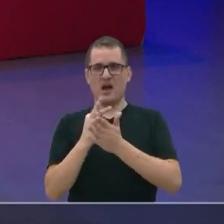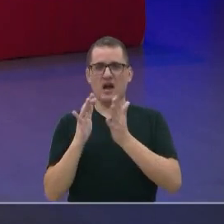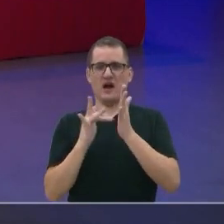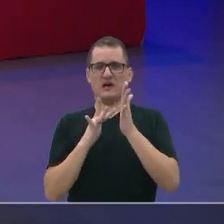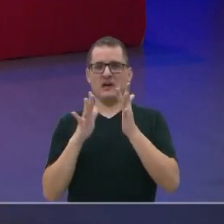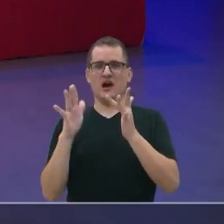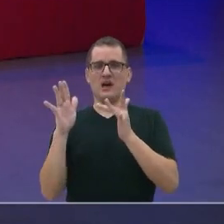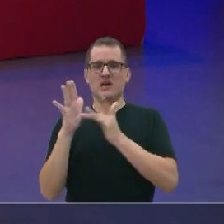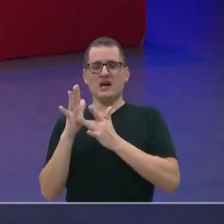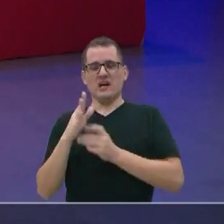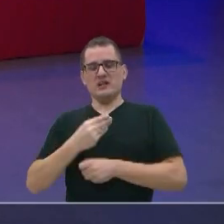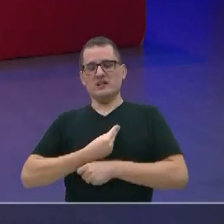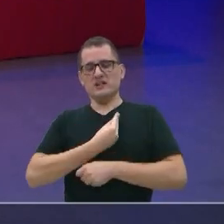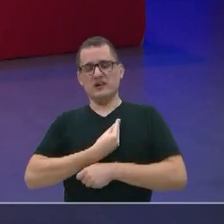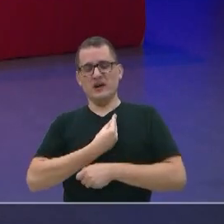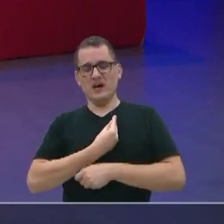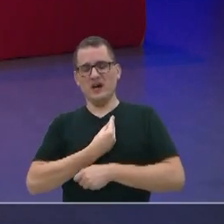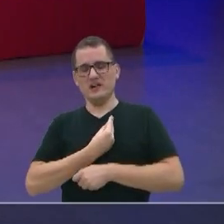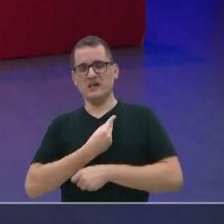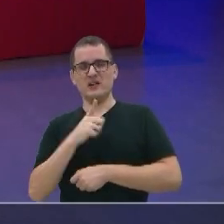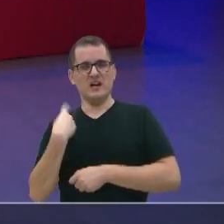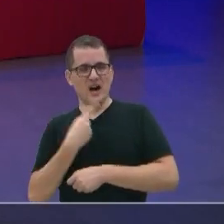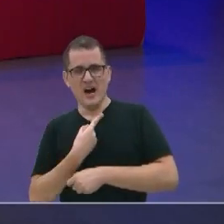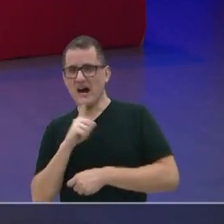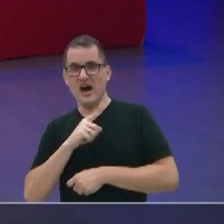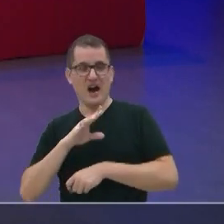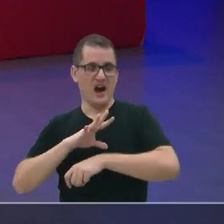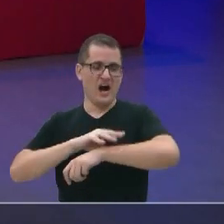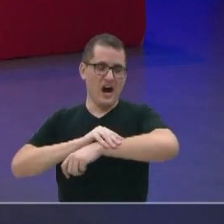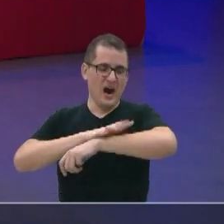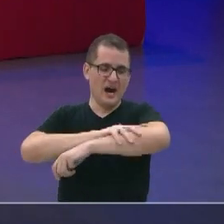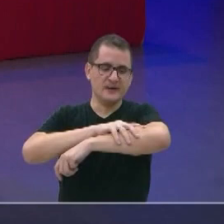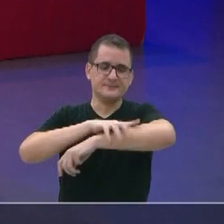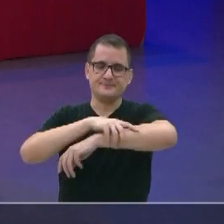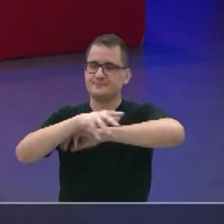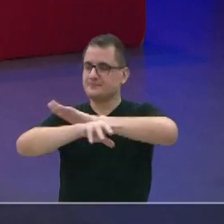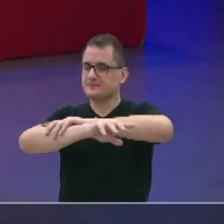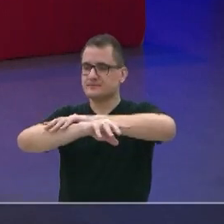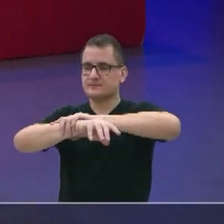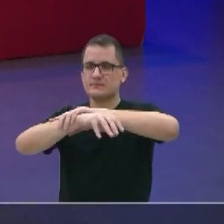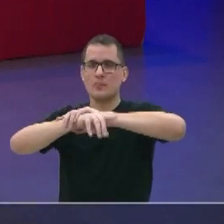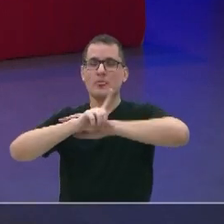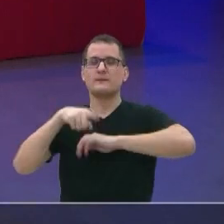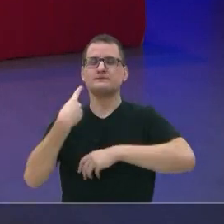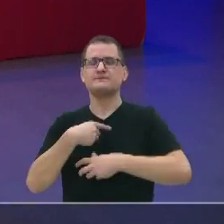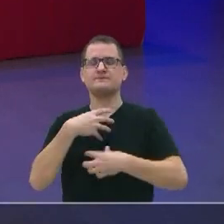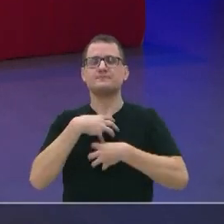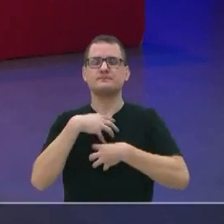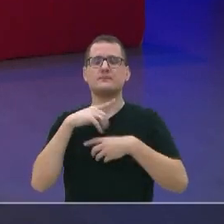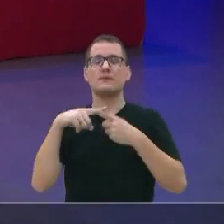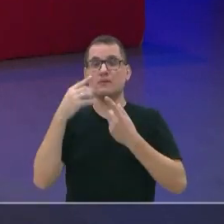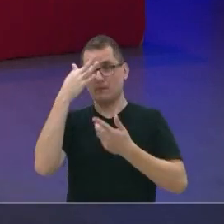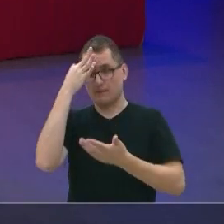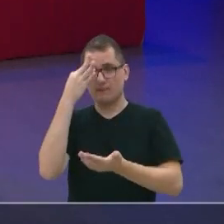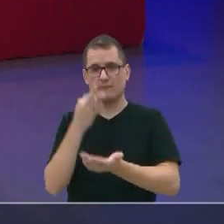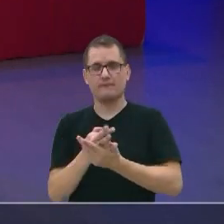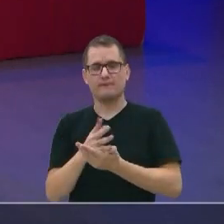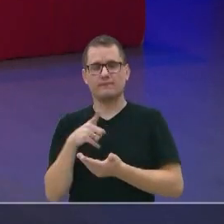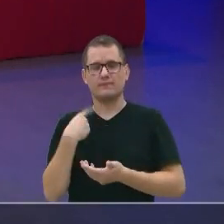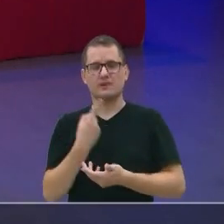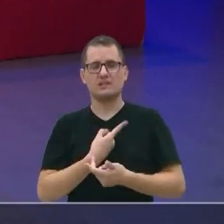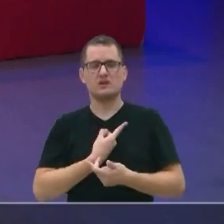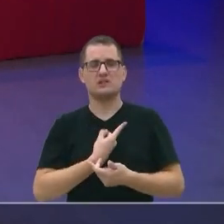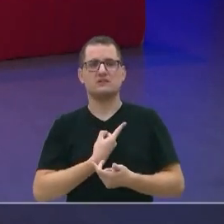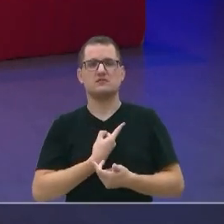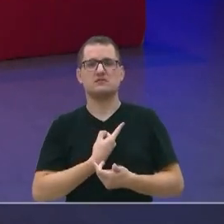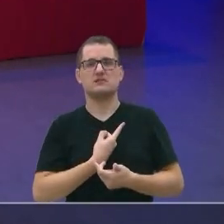não é palpável. Pela fé nós não somos como um comportamento